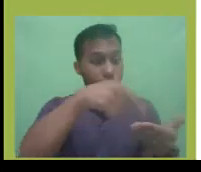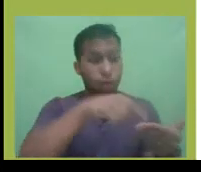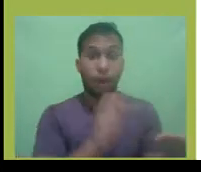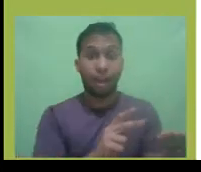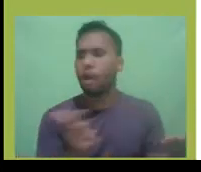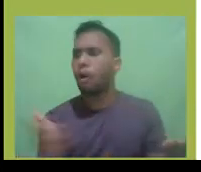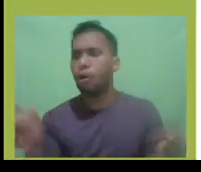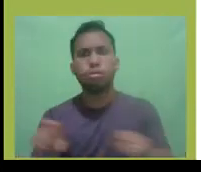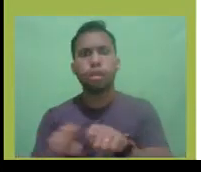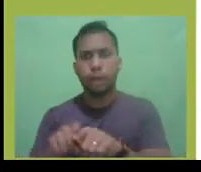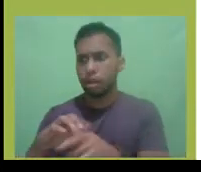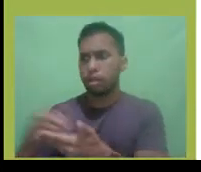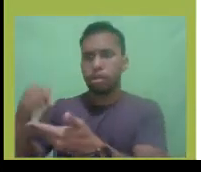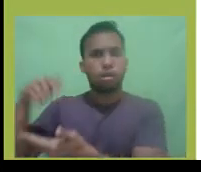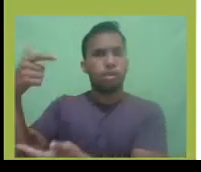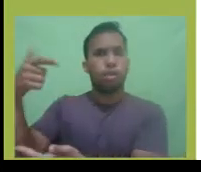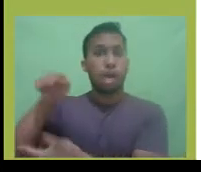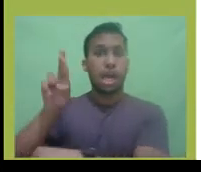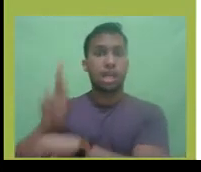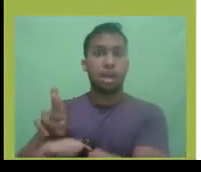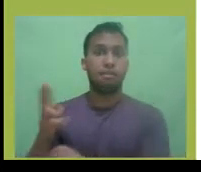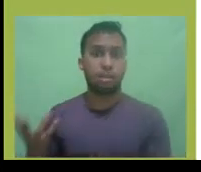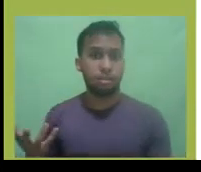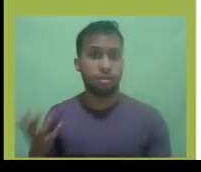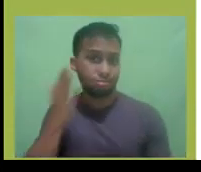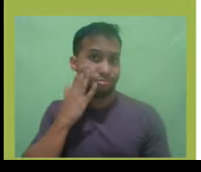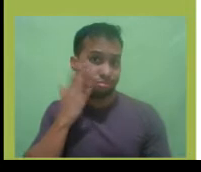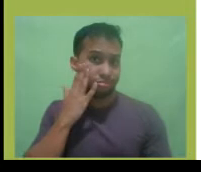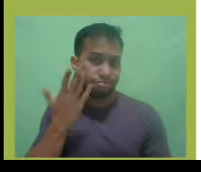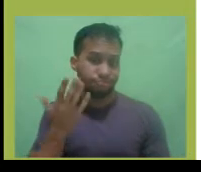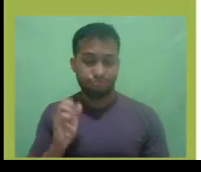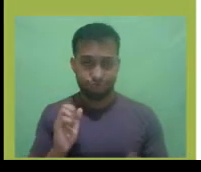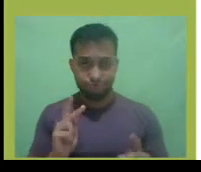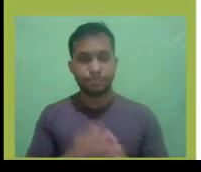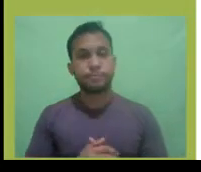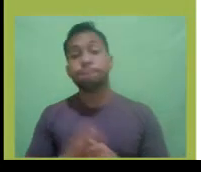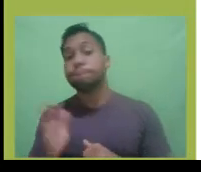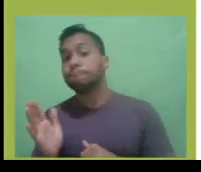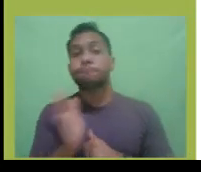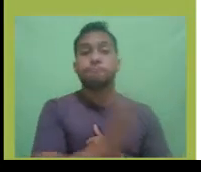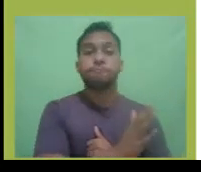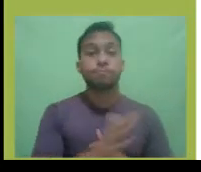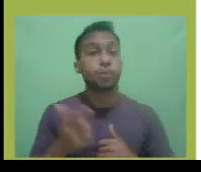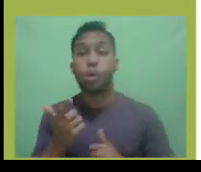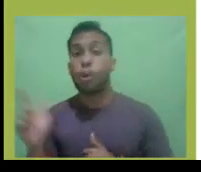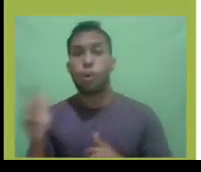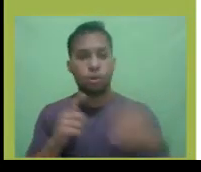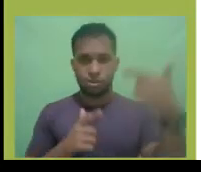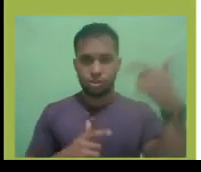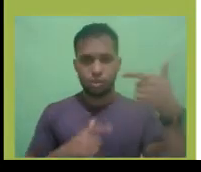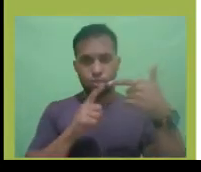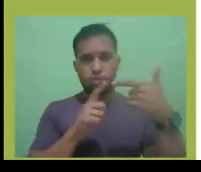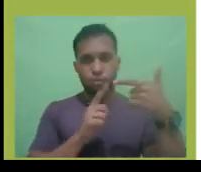computador a mais para caso alguma imprevisto aconteça. Bom, outro aspecto que você